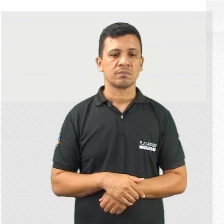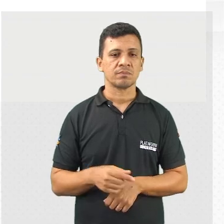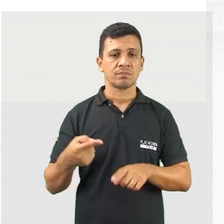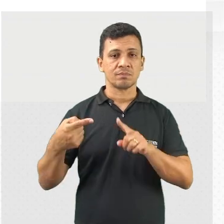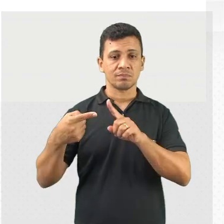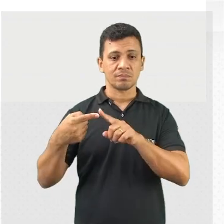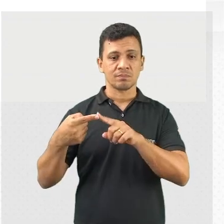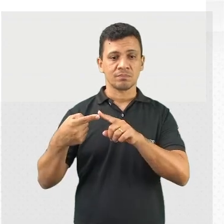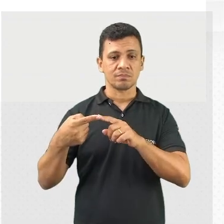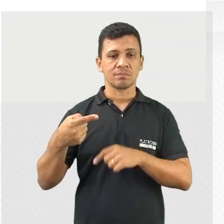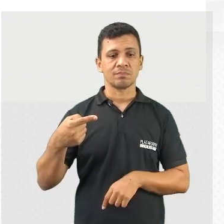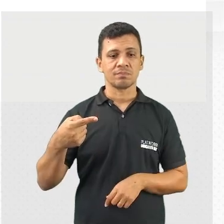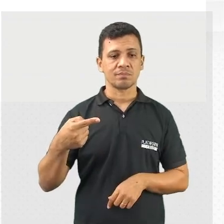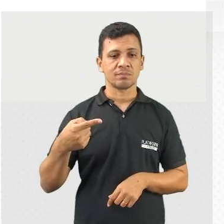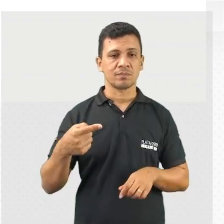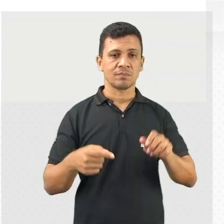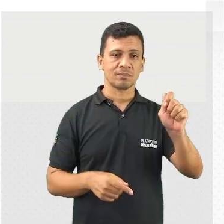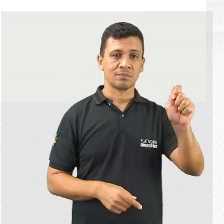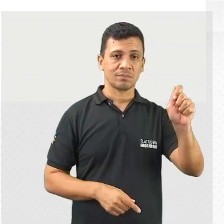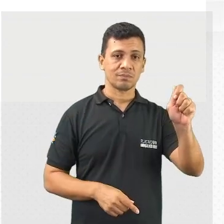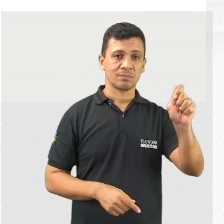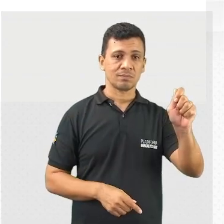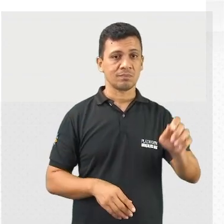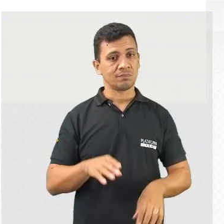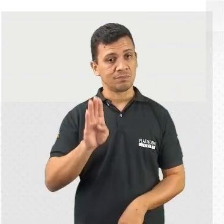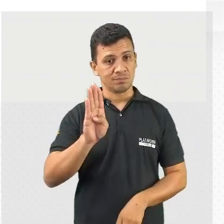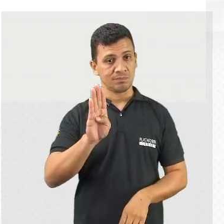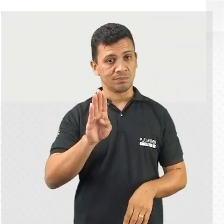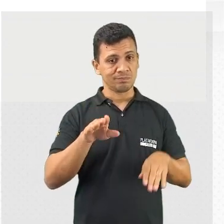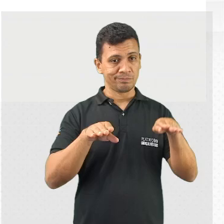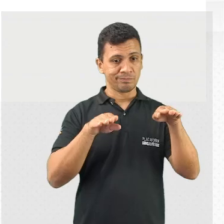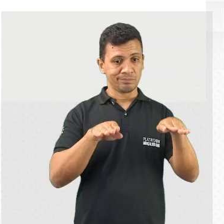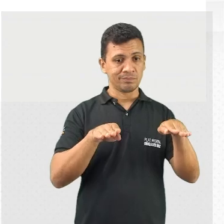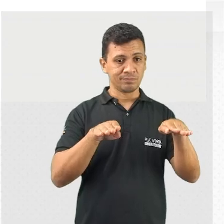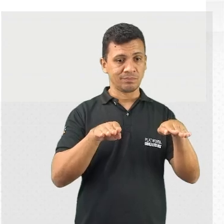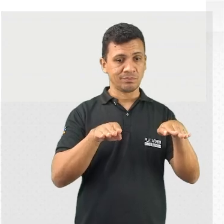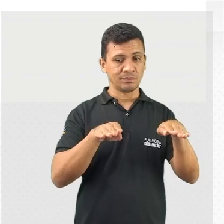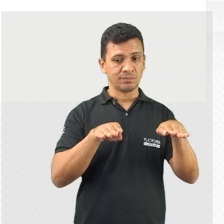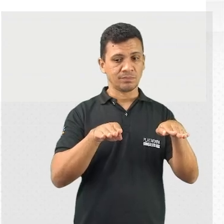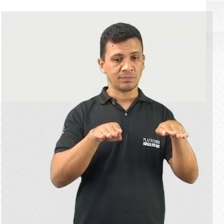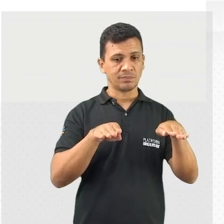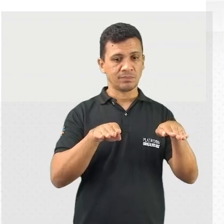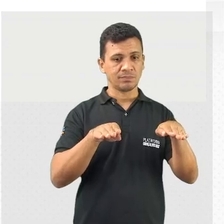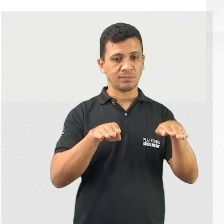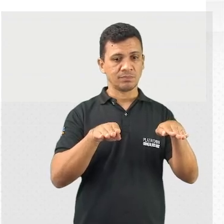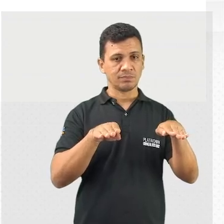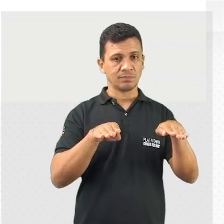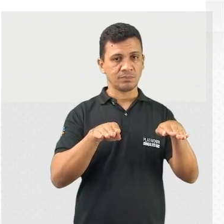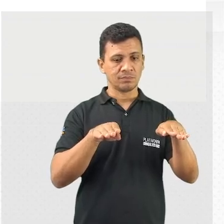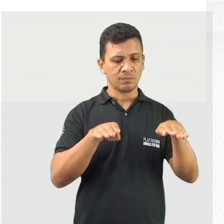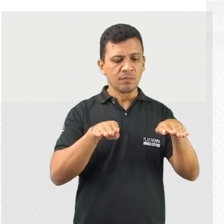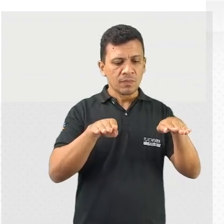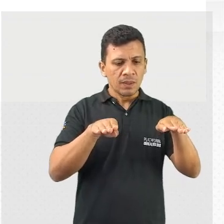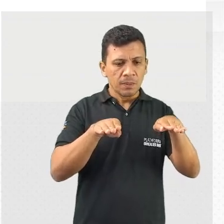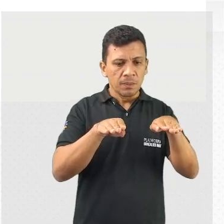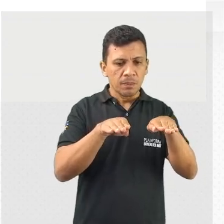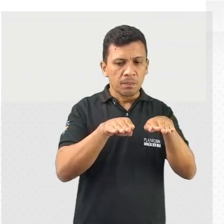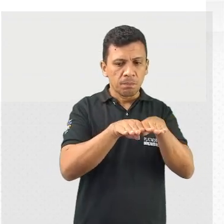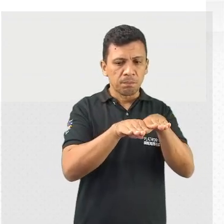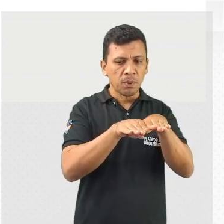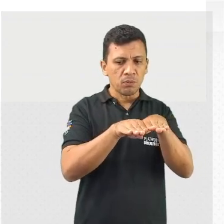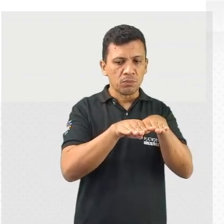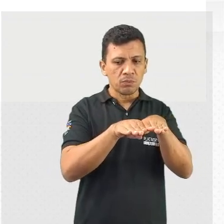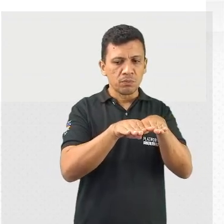Pronto. Eu tenho placa A, eu tenho placa B. Primeiro movimento que eu chamo, placas se